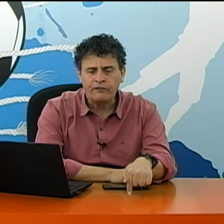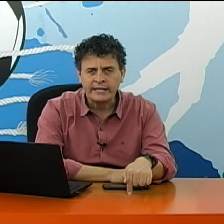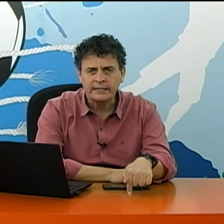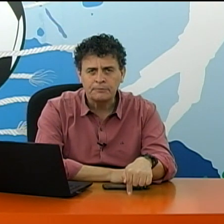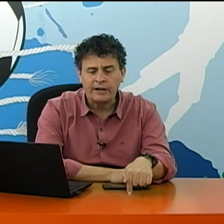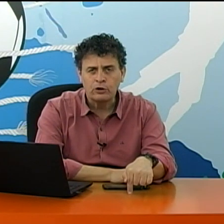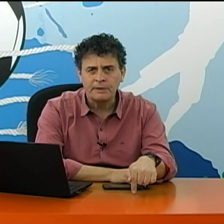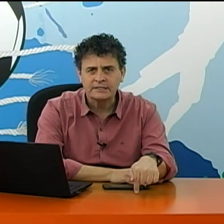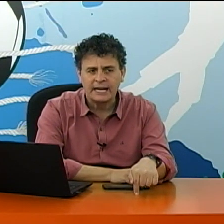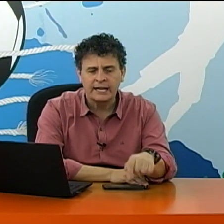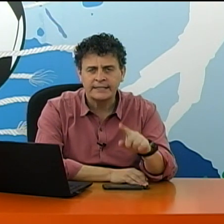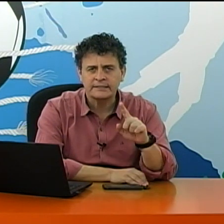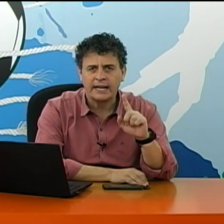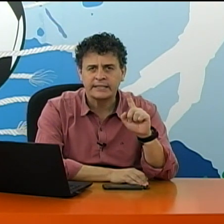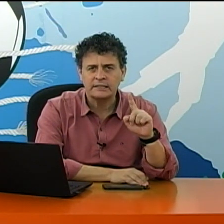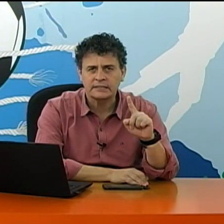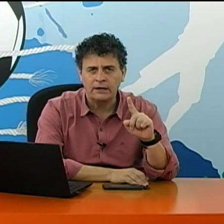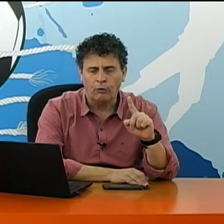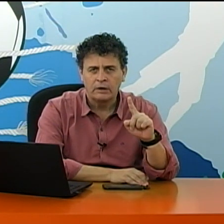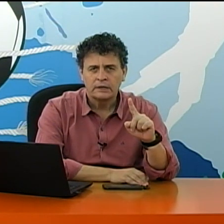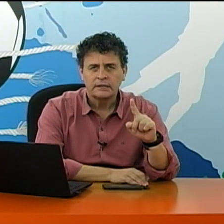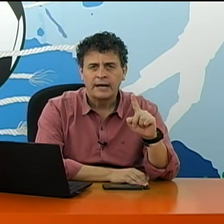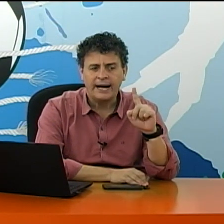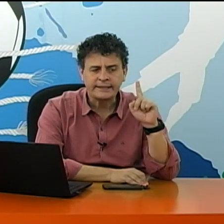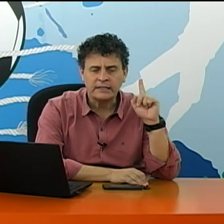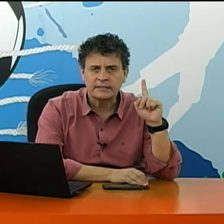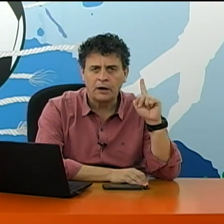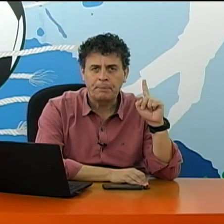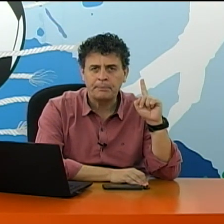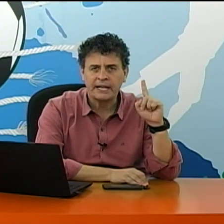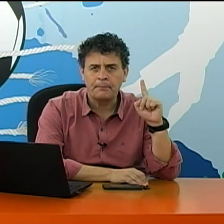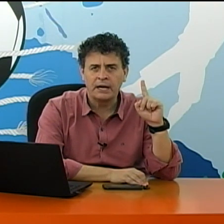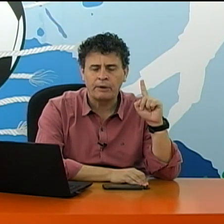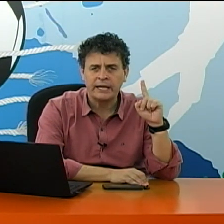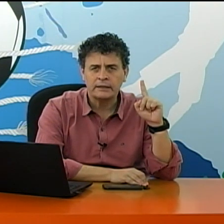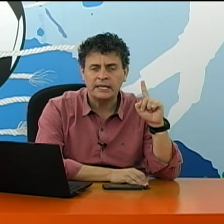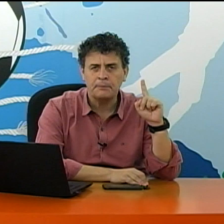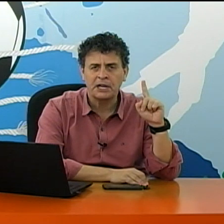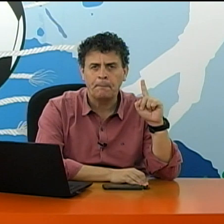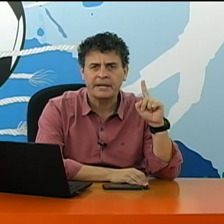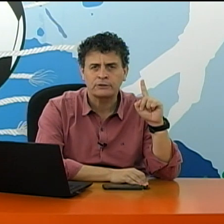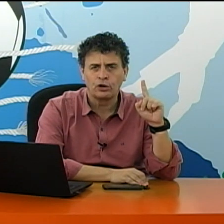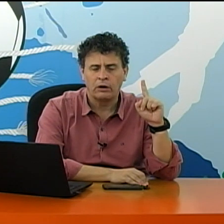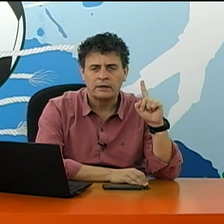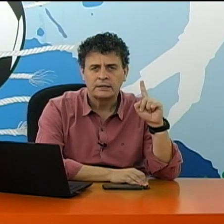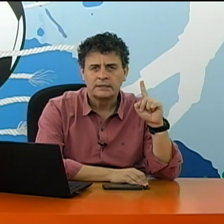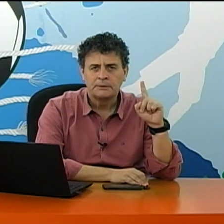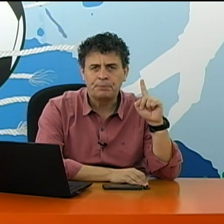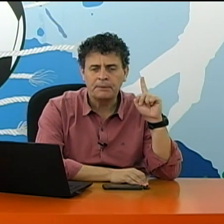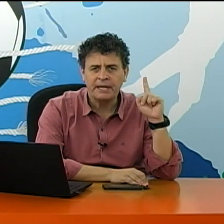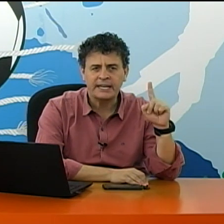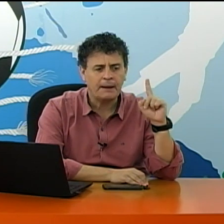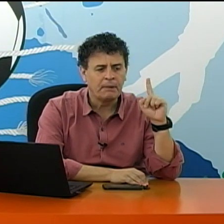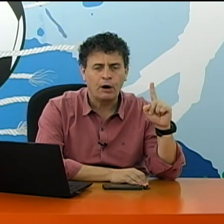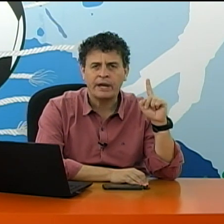Campeonato vai começar antes e atenção, primeira mão, hein, em Ribeirão Preto.